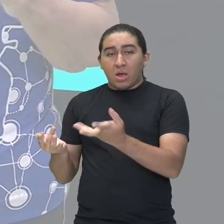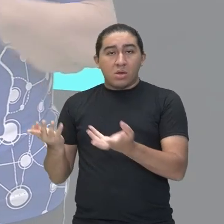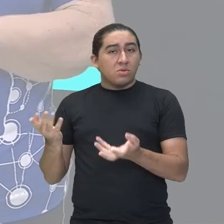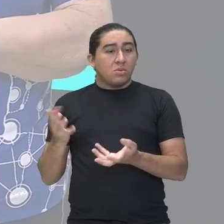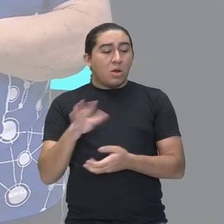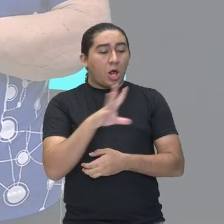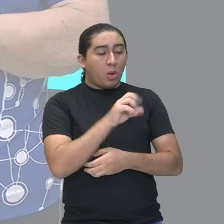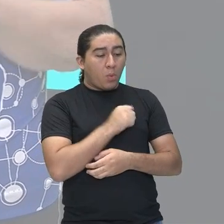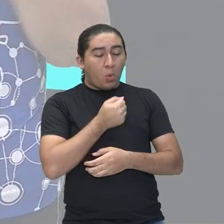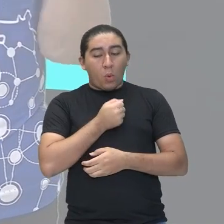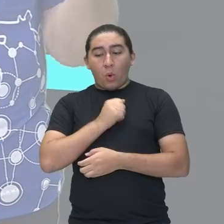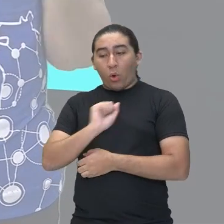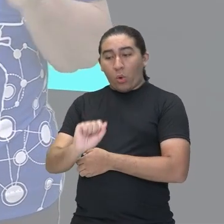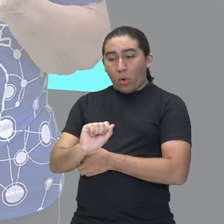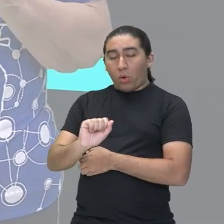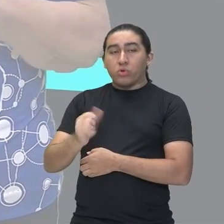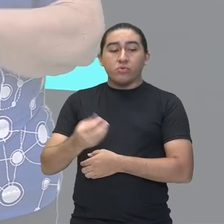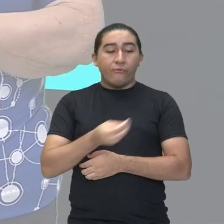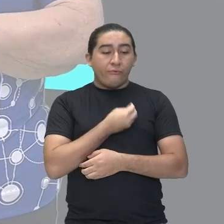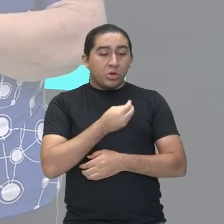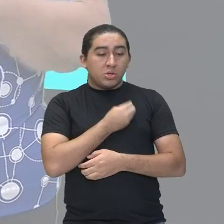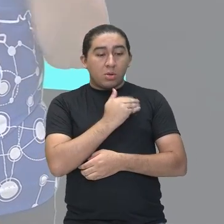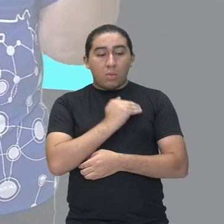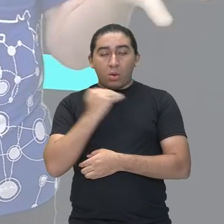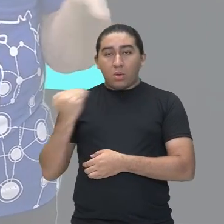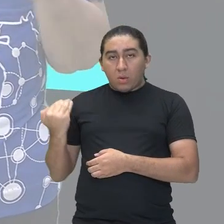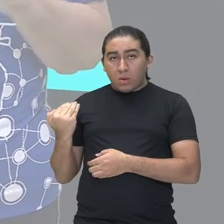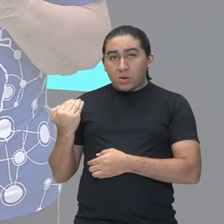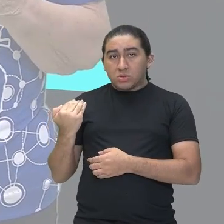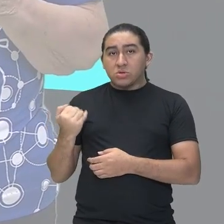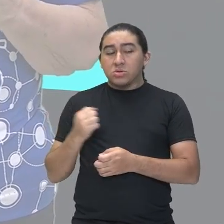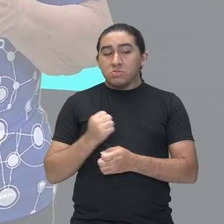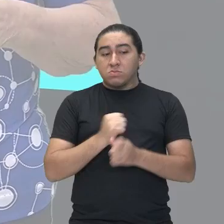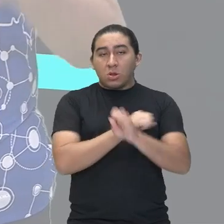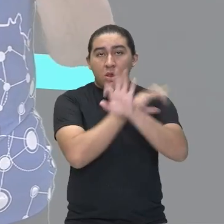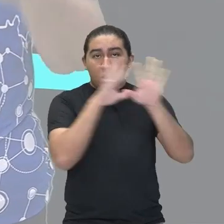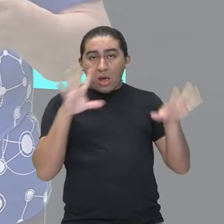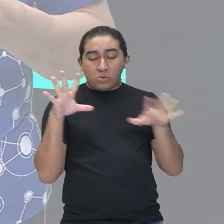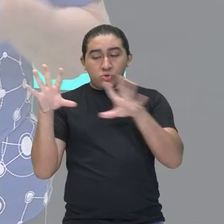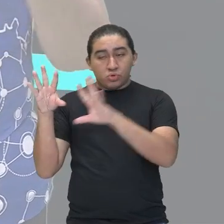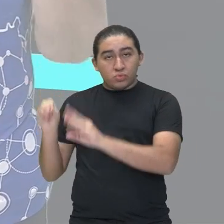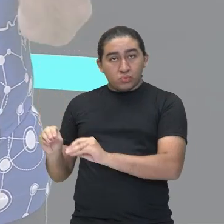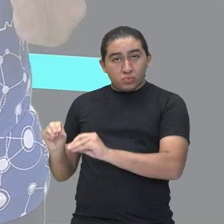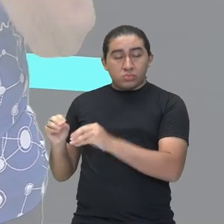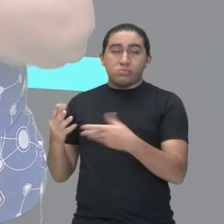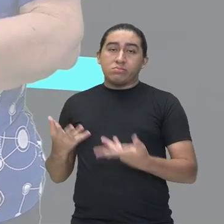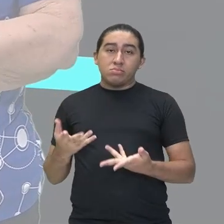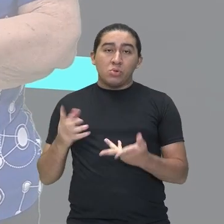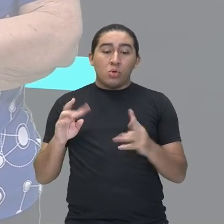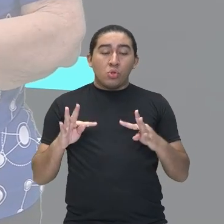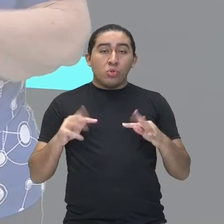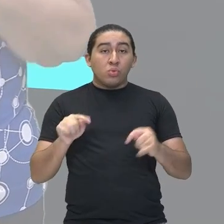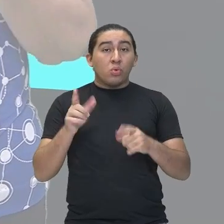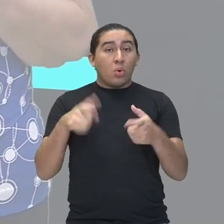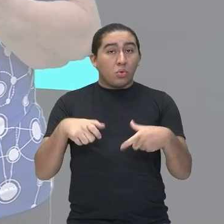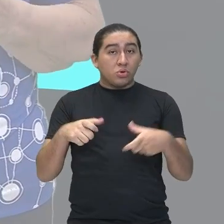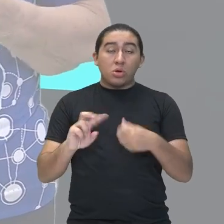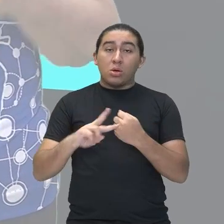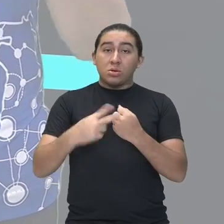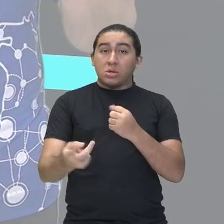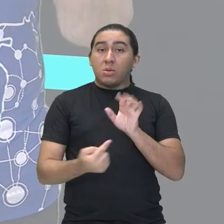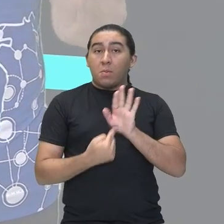amor, ódio, vida, morte, claro, escuro, e isso tudo refletiu na arte, com